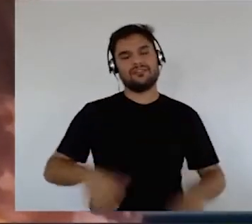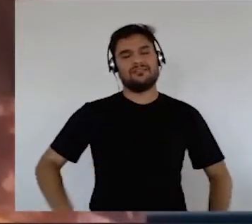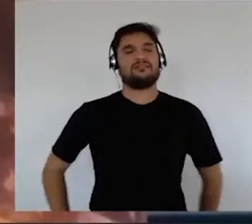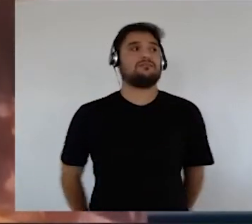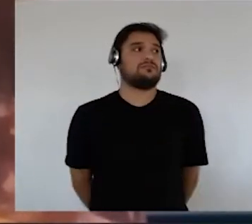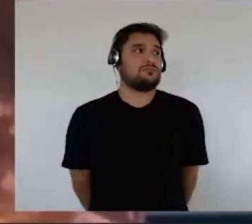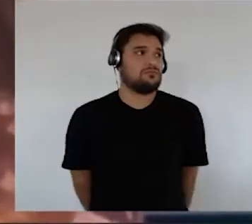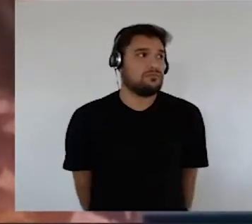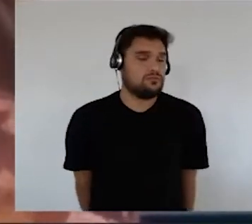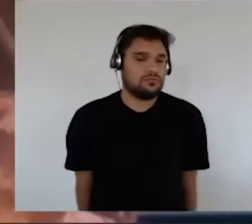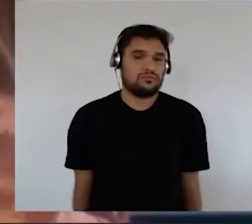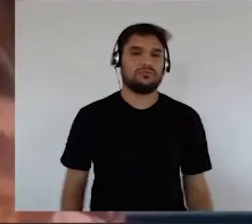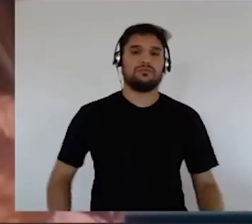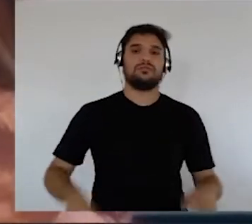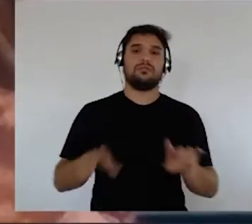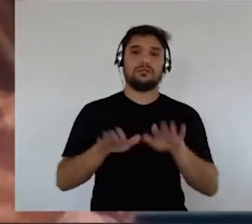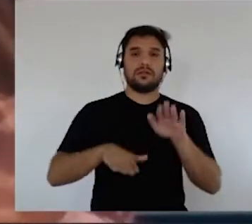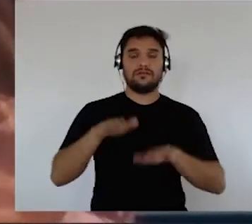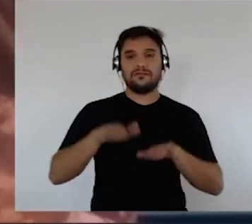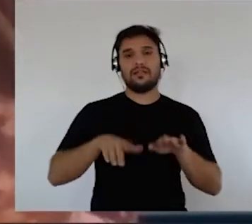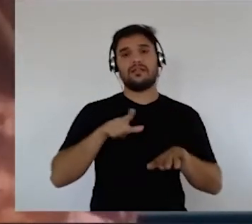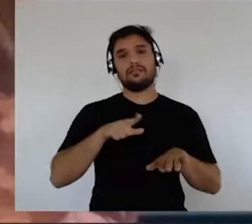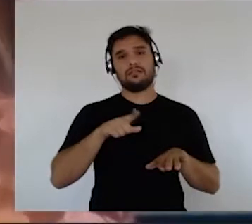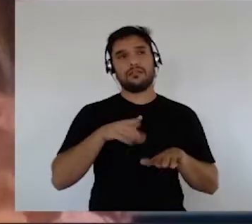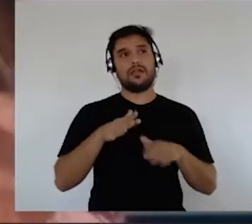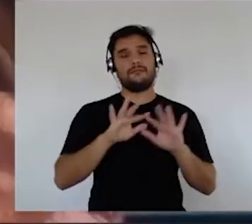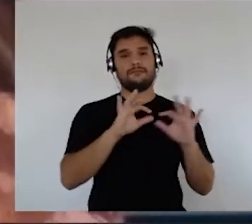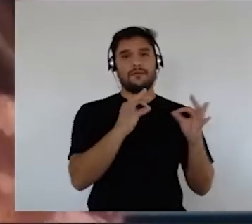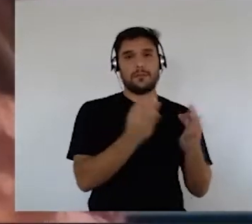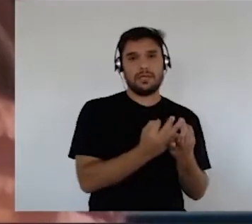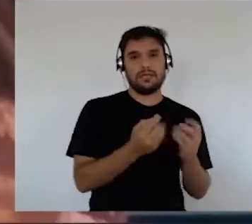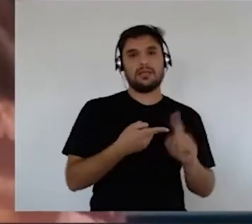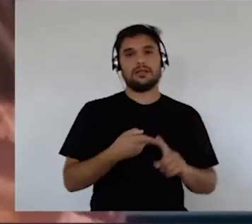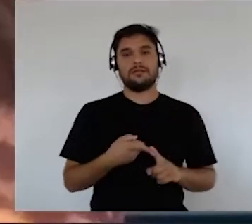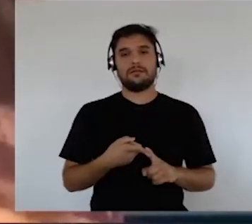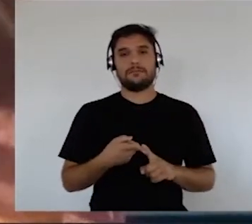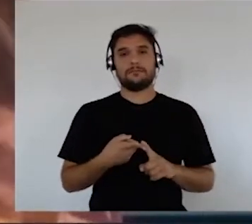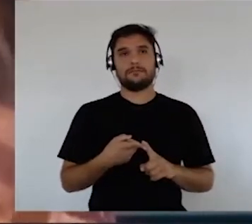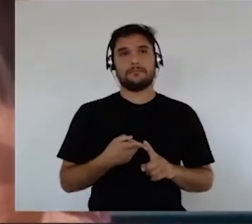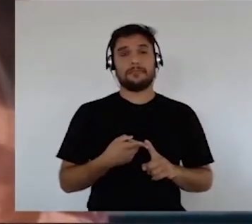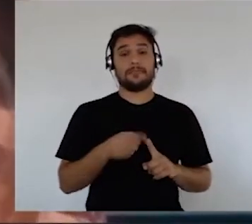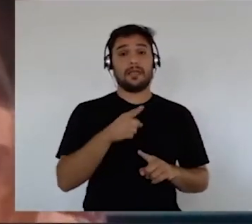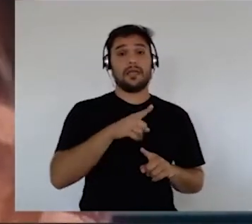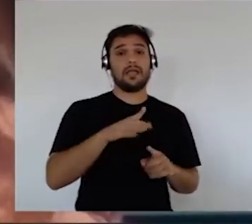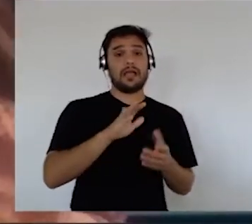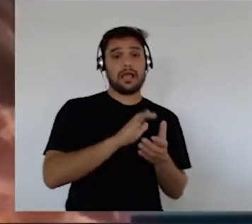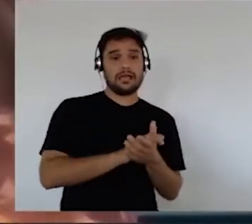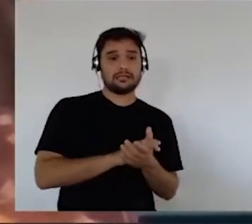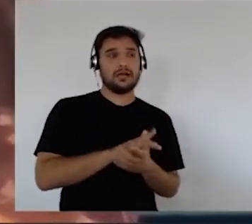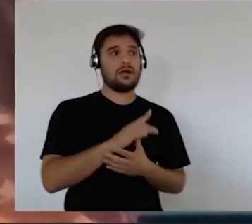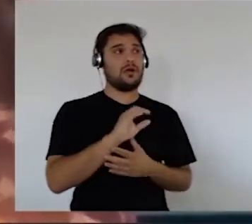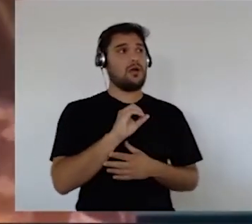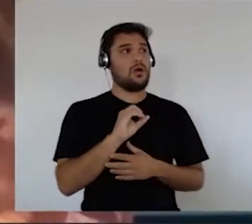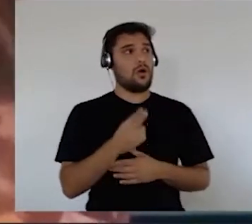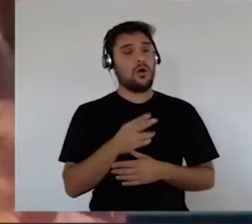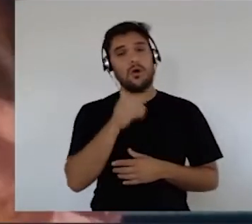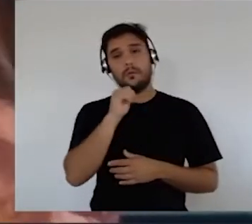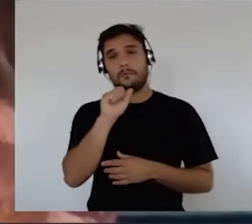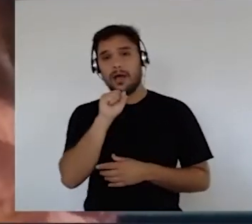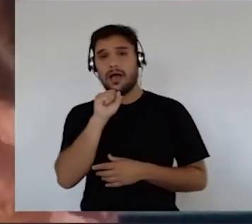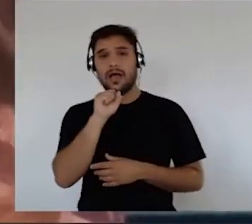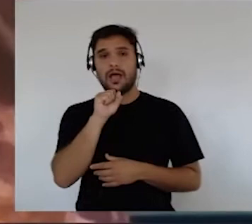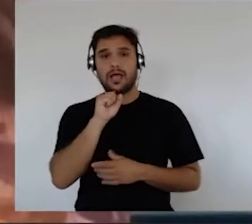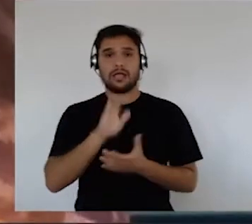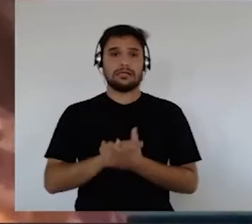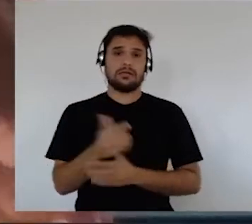gente tem contextos nos quais a gente tem famílias, né? E aí casais, ou a gente tem mãe solo,